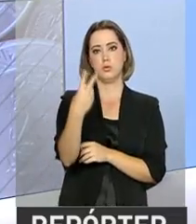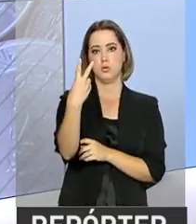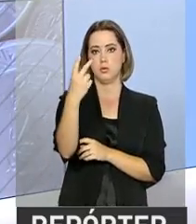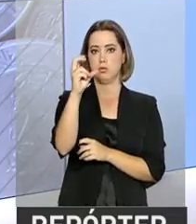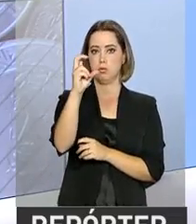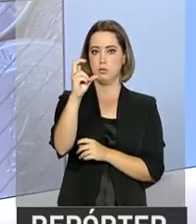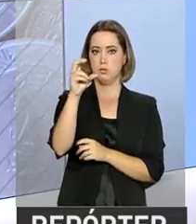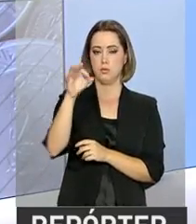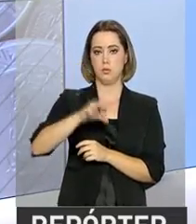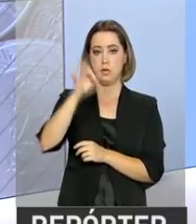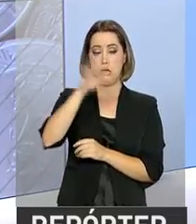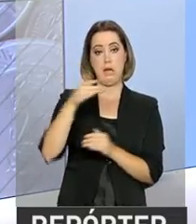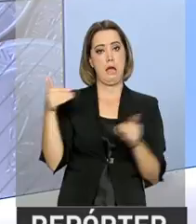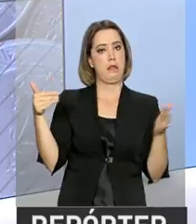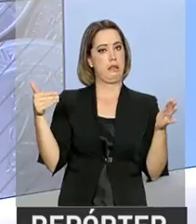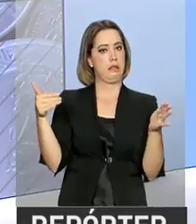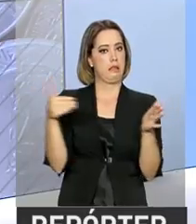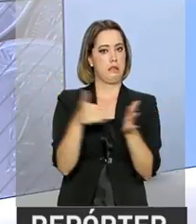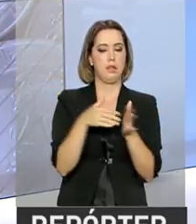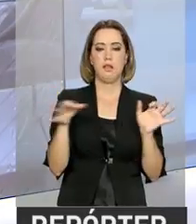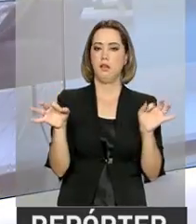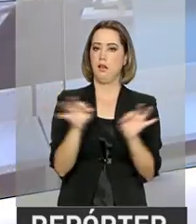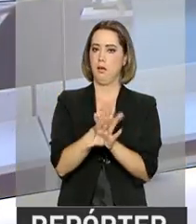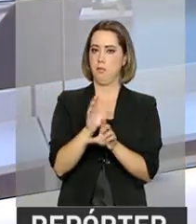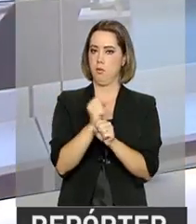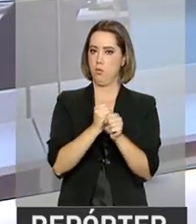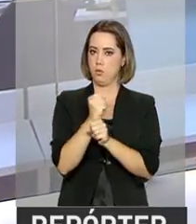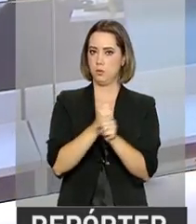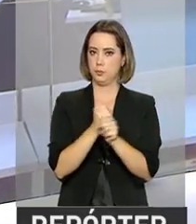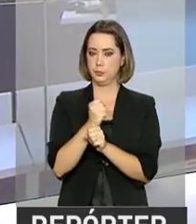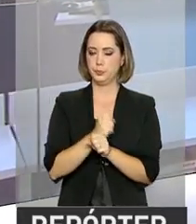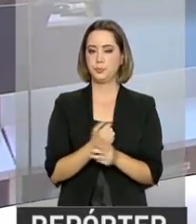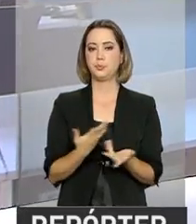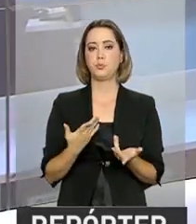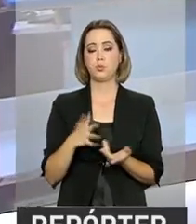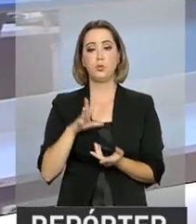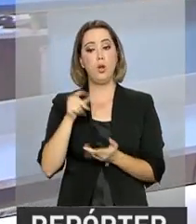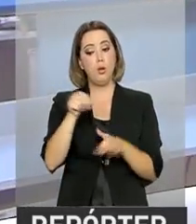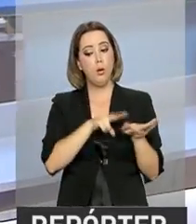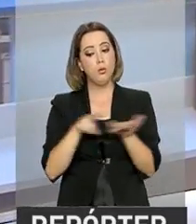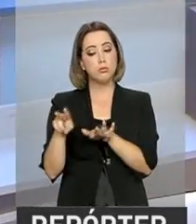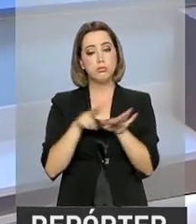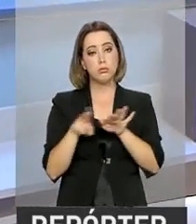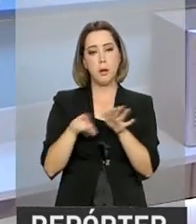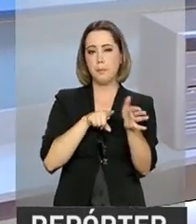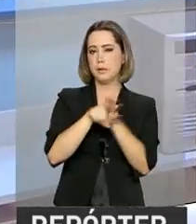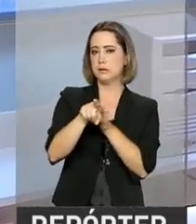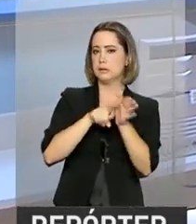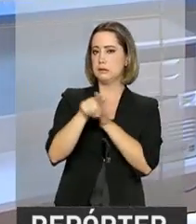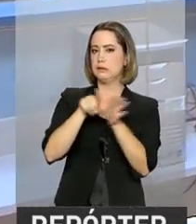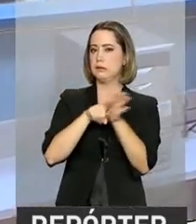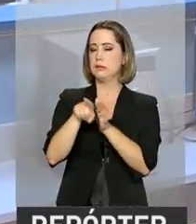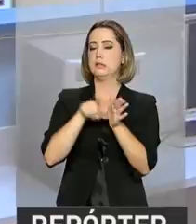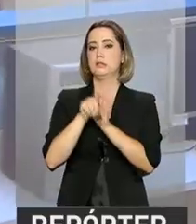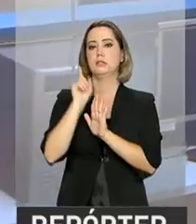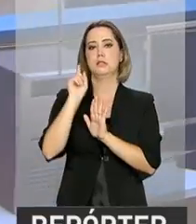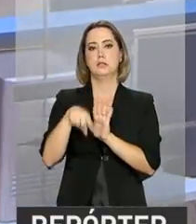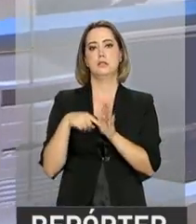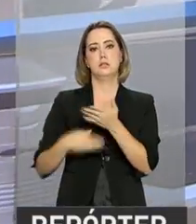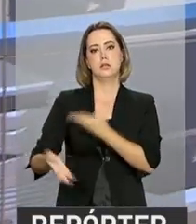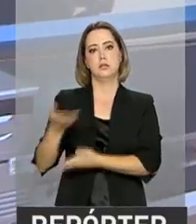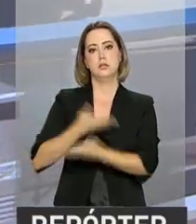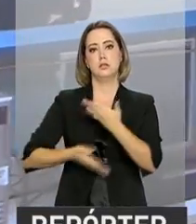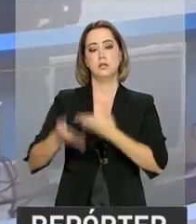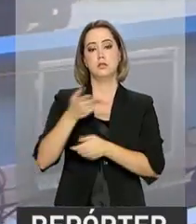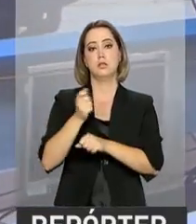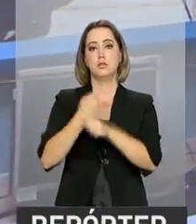9,25% até o final deste ano o boletim Fox é divulgado toda semana com a atualização das projeções econômicas as